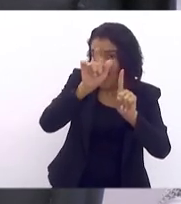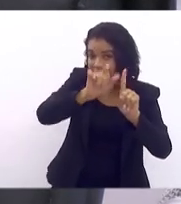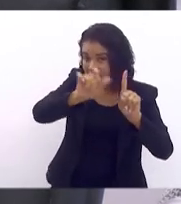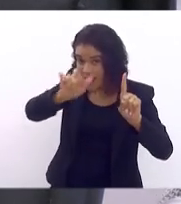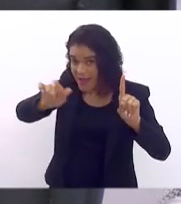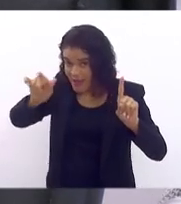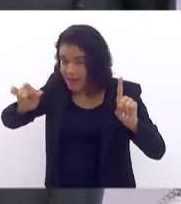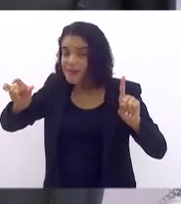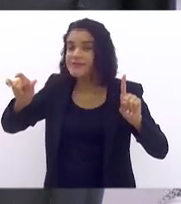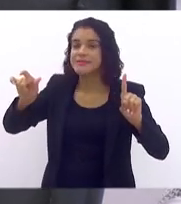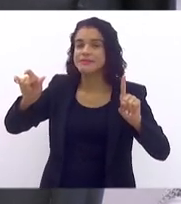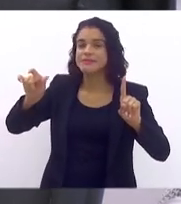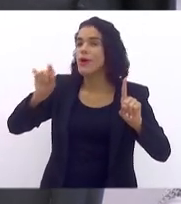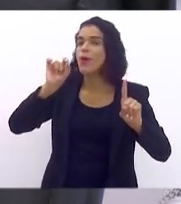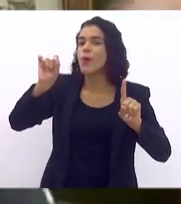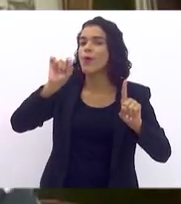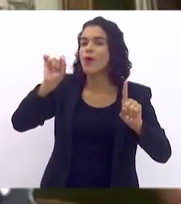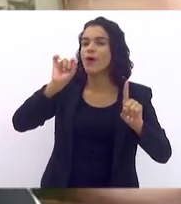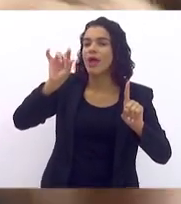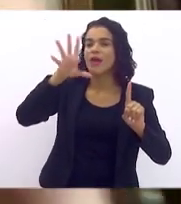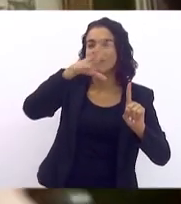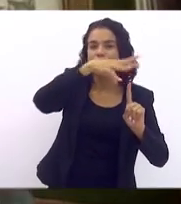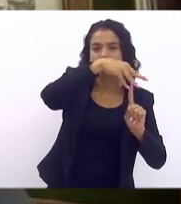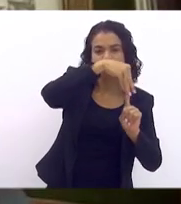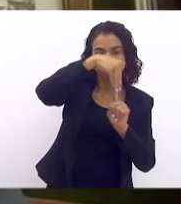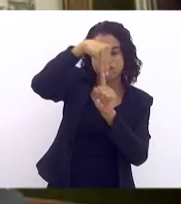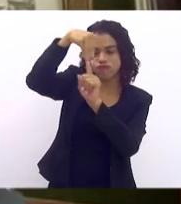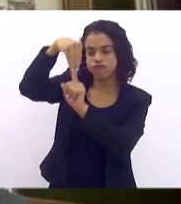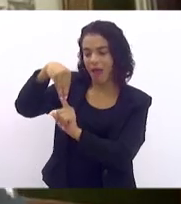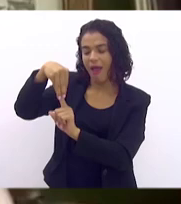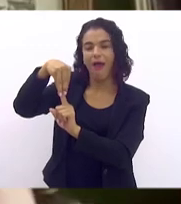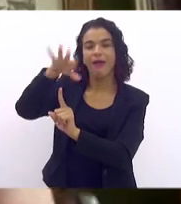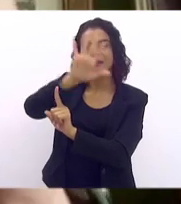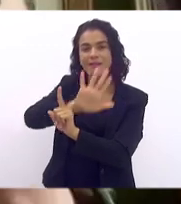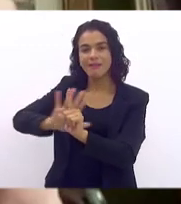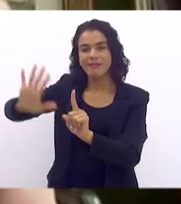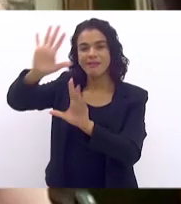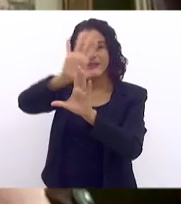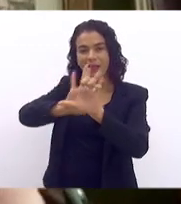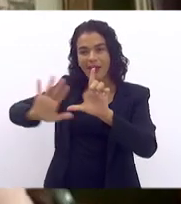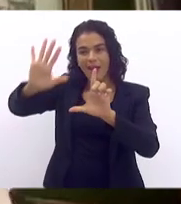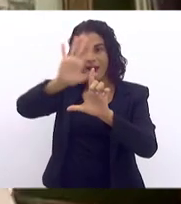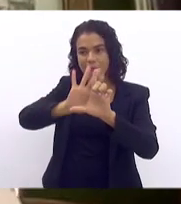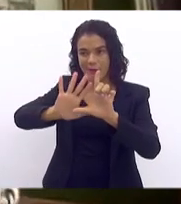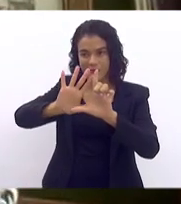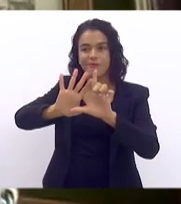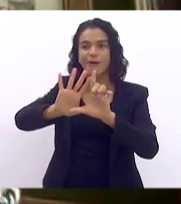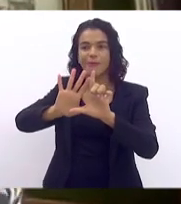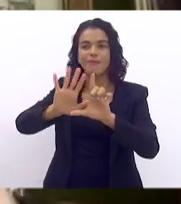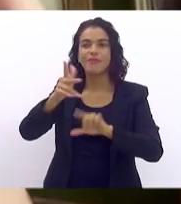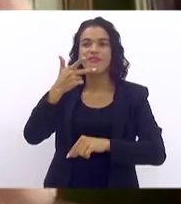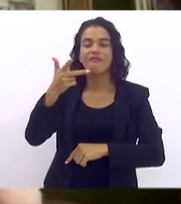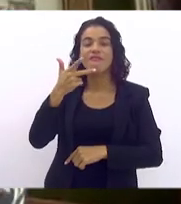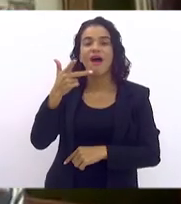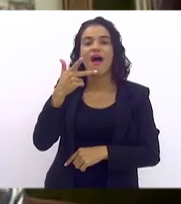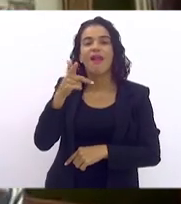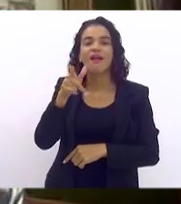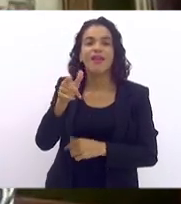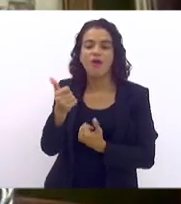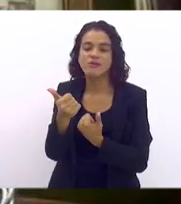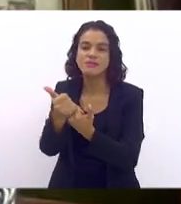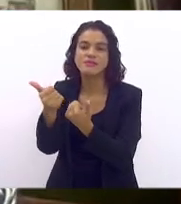elas foram levadas para dentro dessas plataformas, né, para o que eles chamam de servidores.